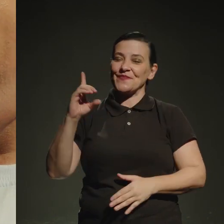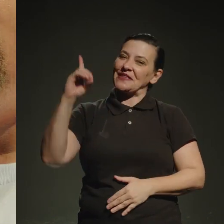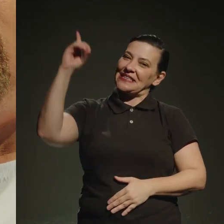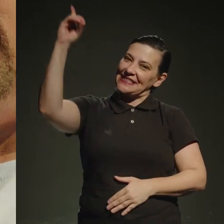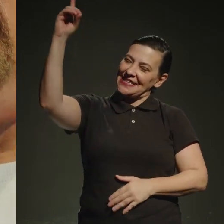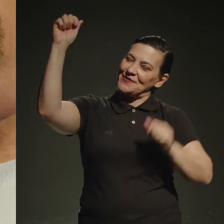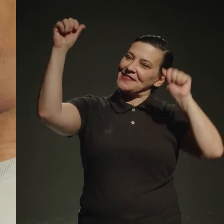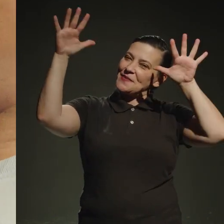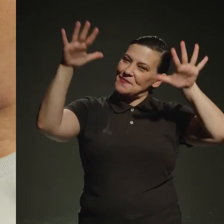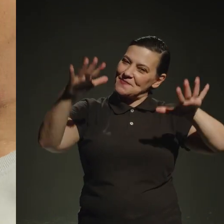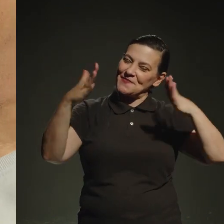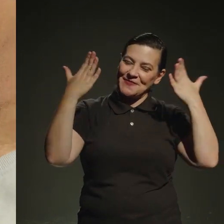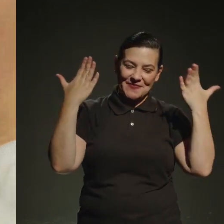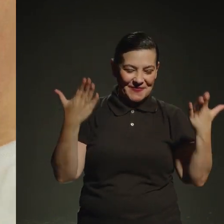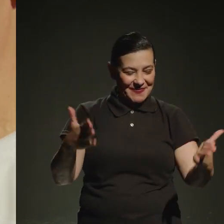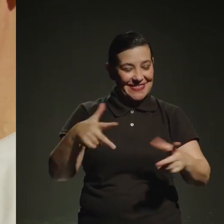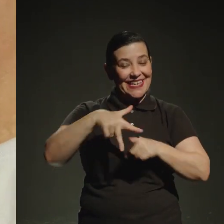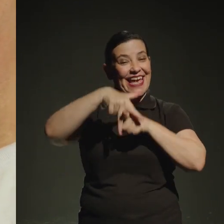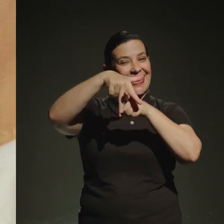Amen. Pronto.